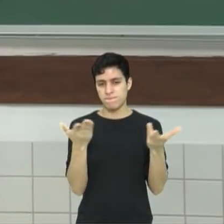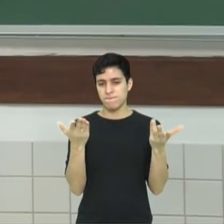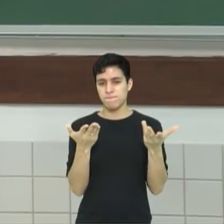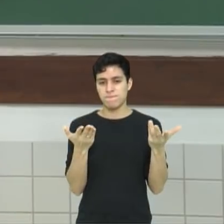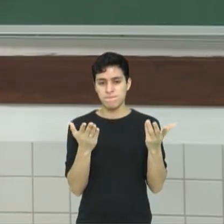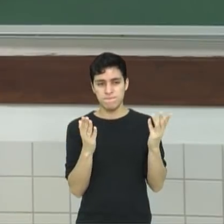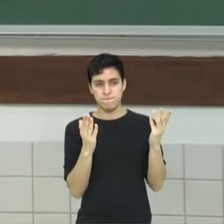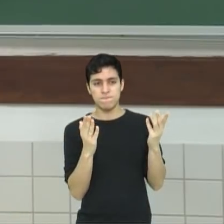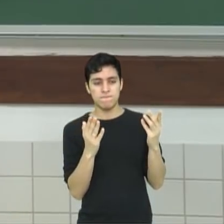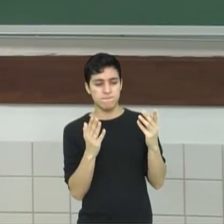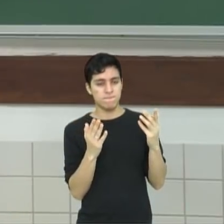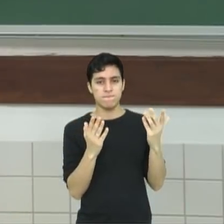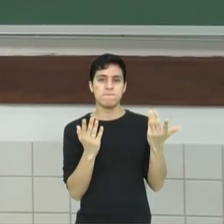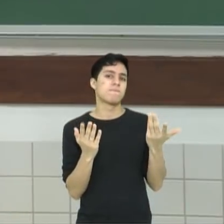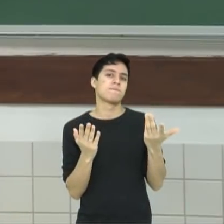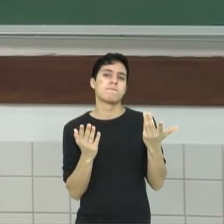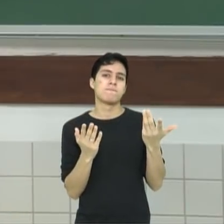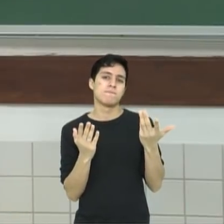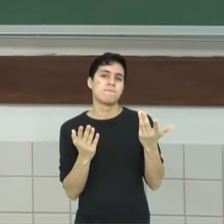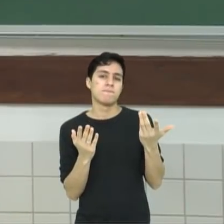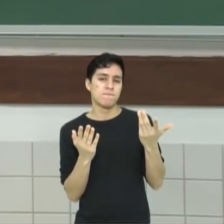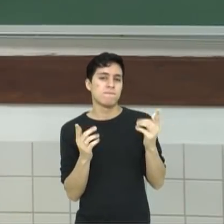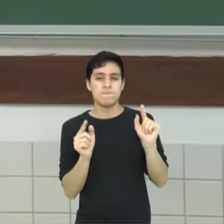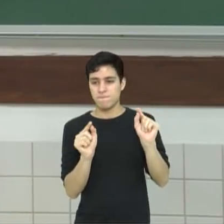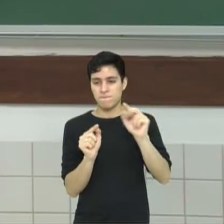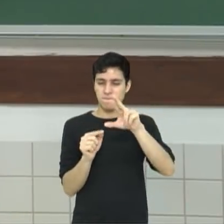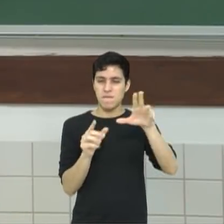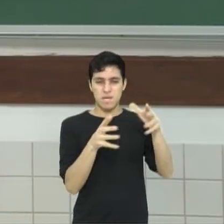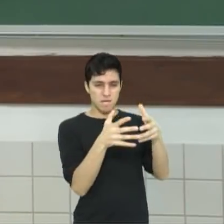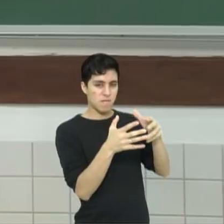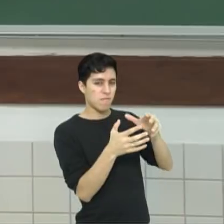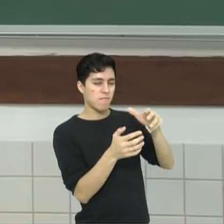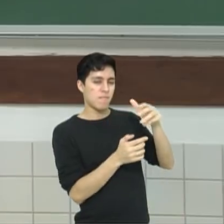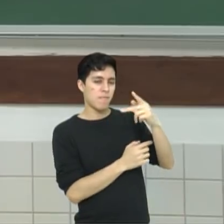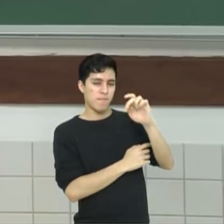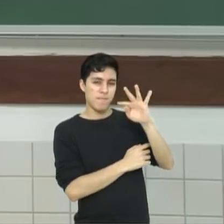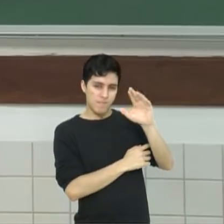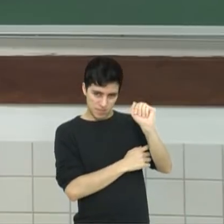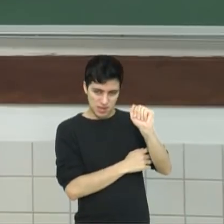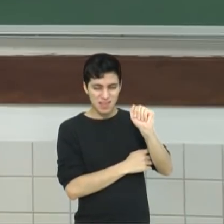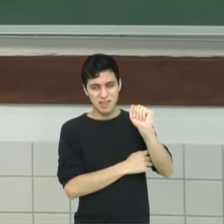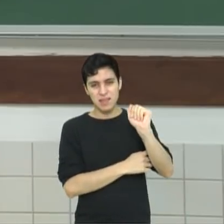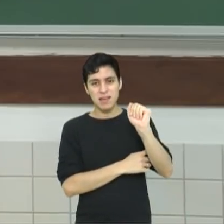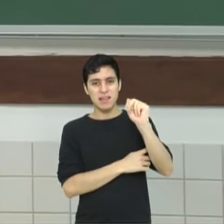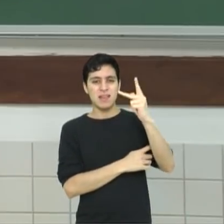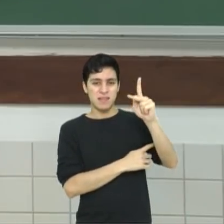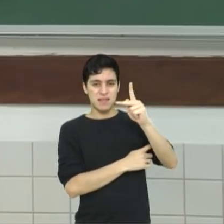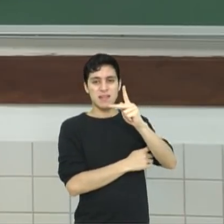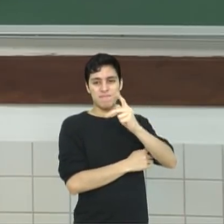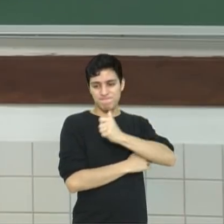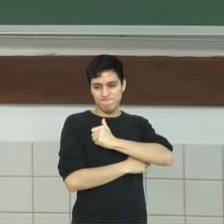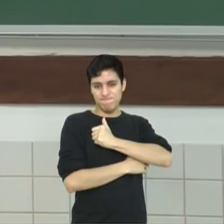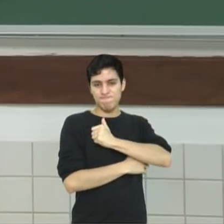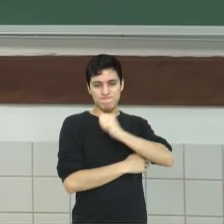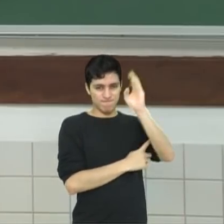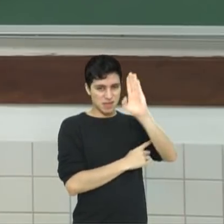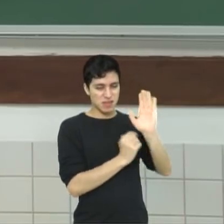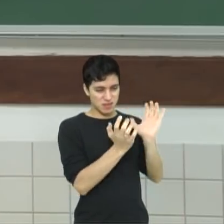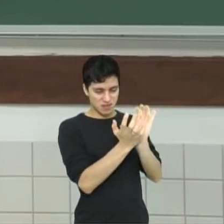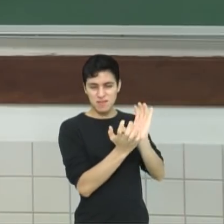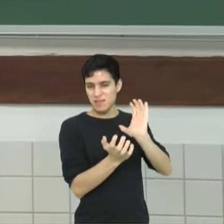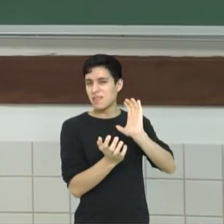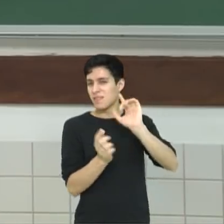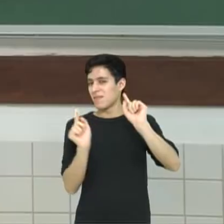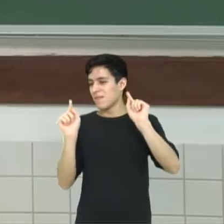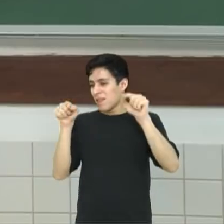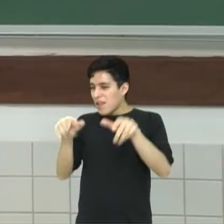esse penta, não é penta da seleção, né? O penta de 5 aulas, né? Fechamos essa epopeia, aí achei